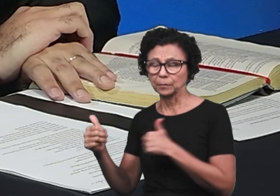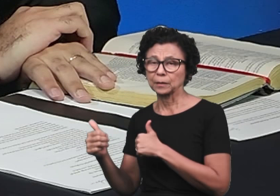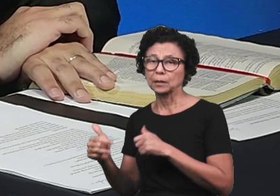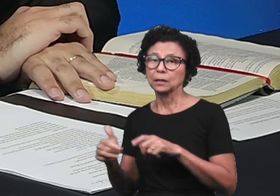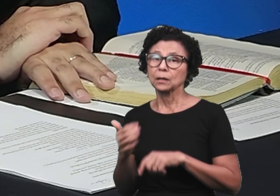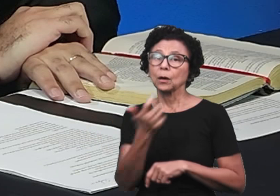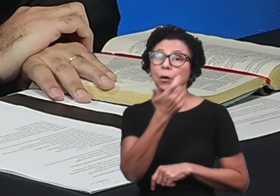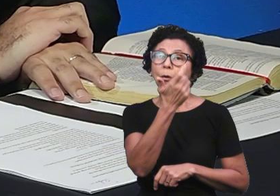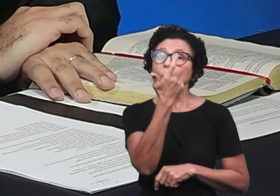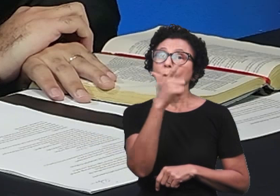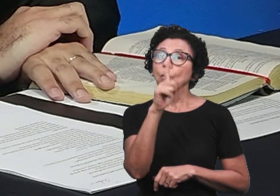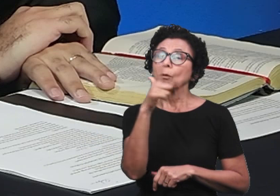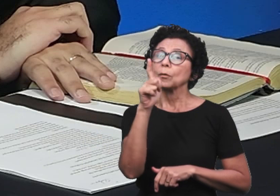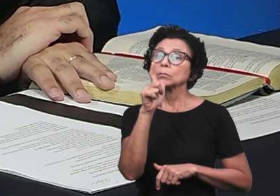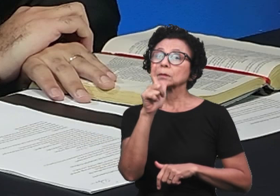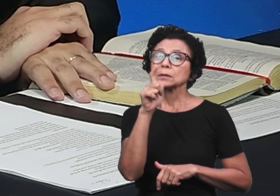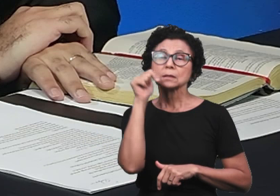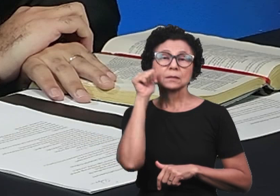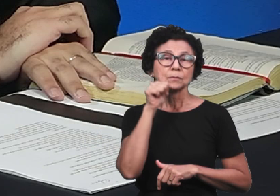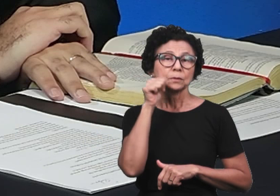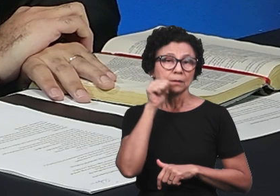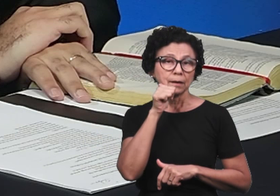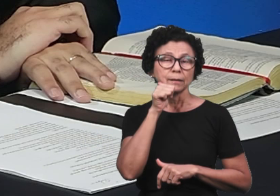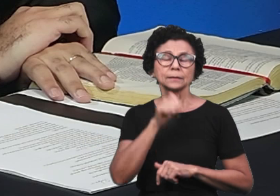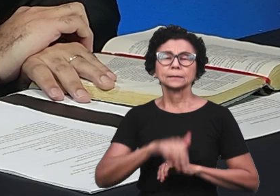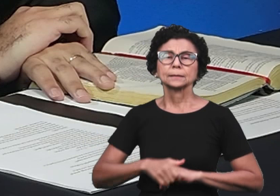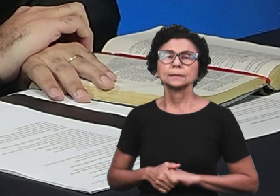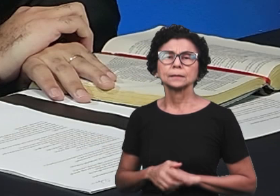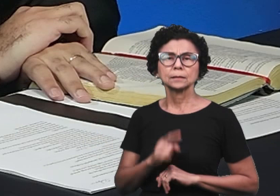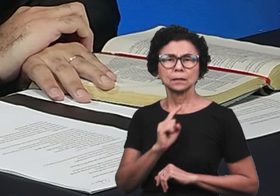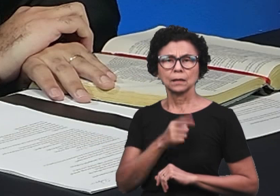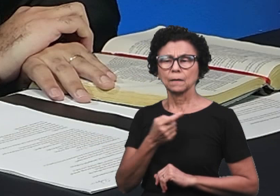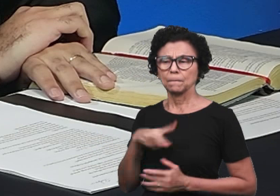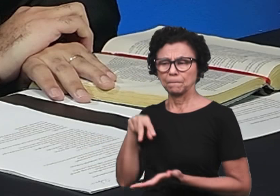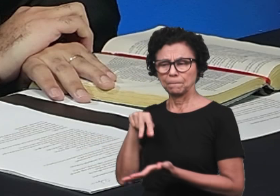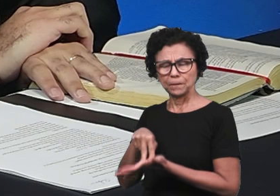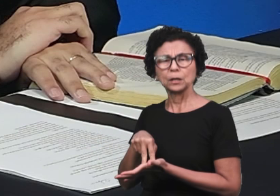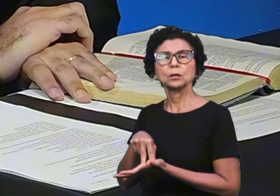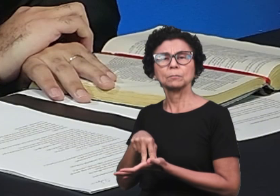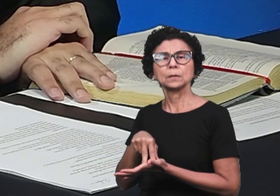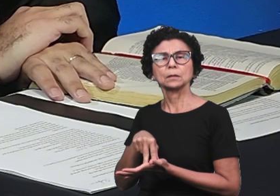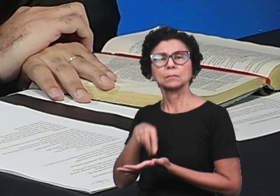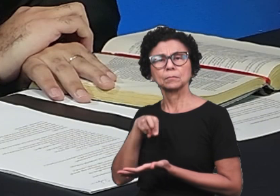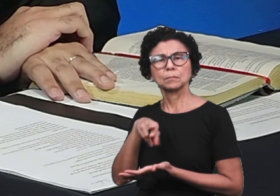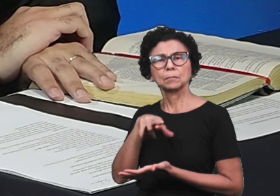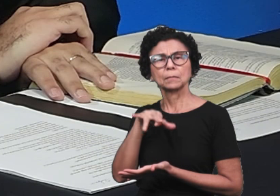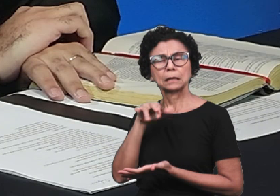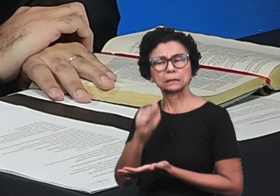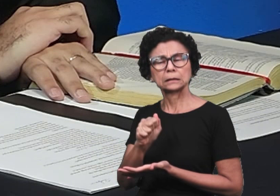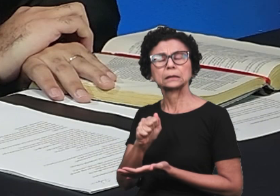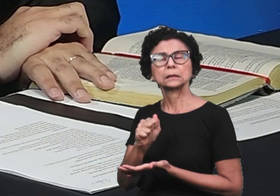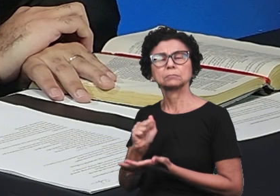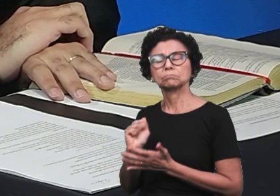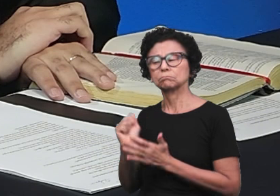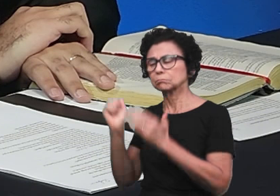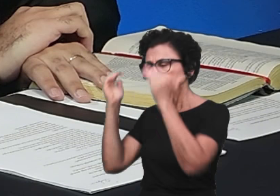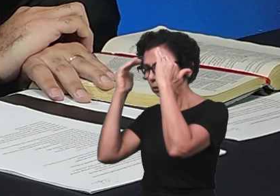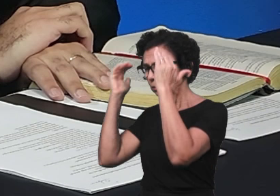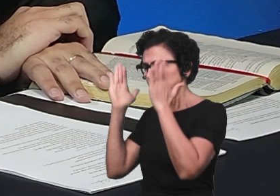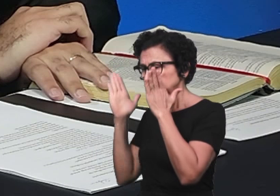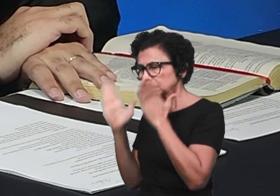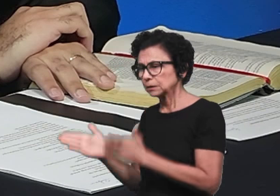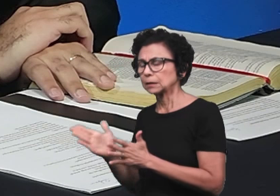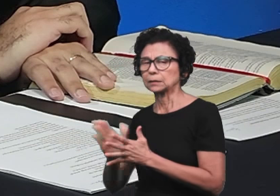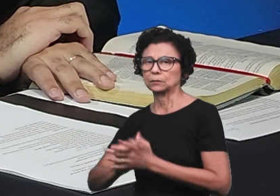E ela permaneceu firme e fiel, mesmo quando alguns